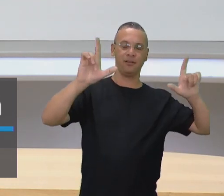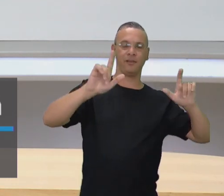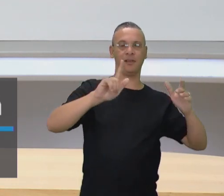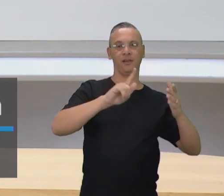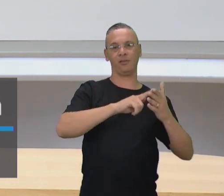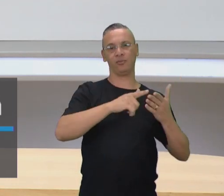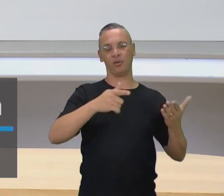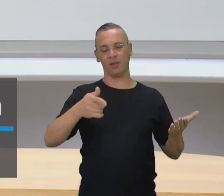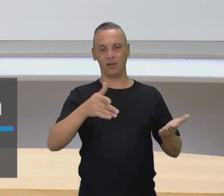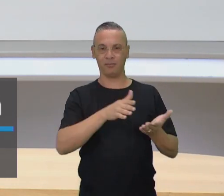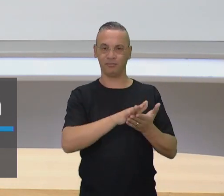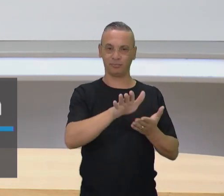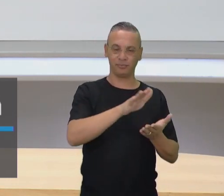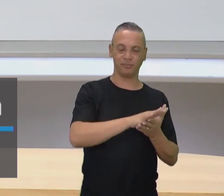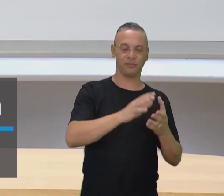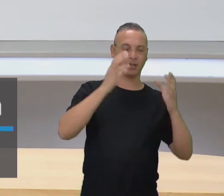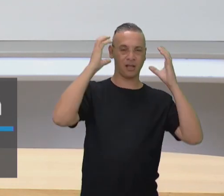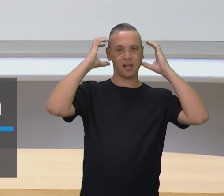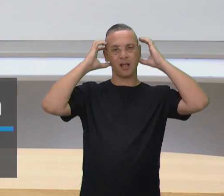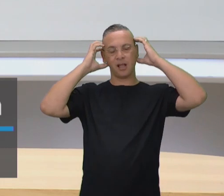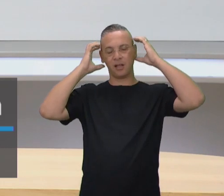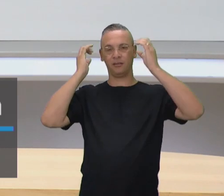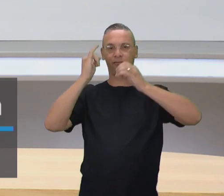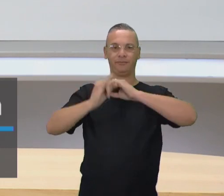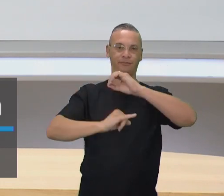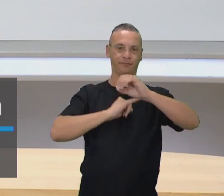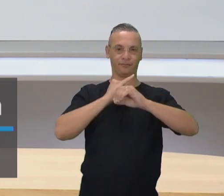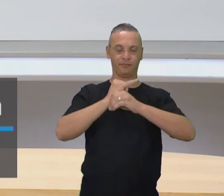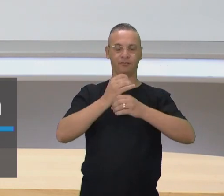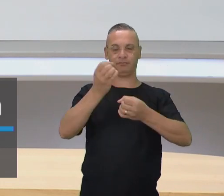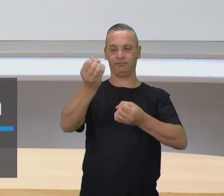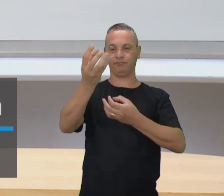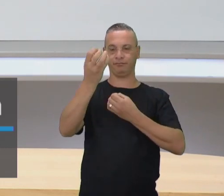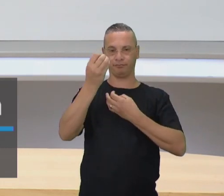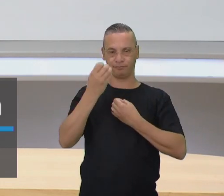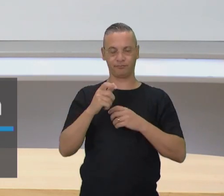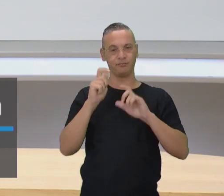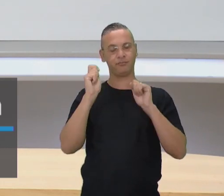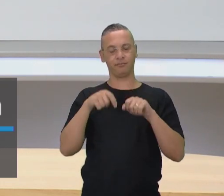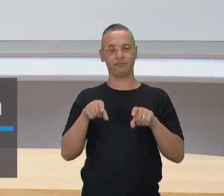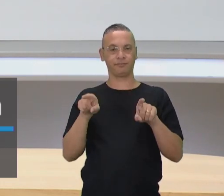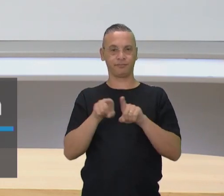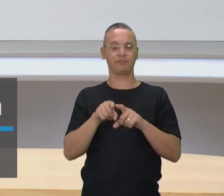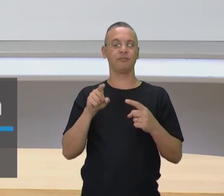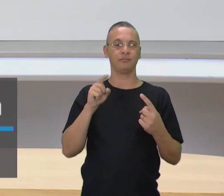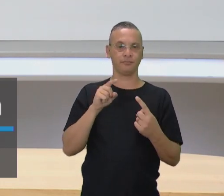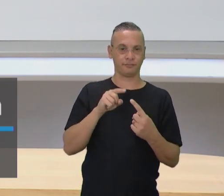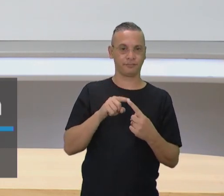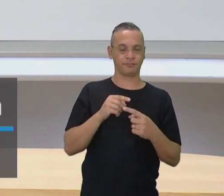seja impresso, seja pelo rádio, pela internet, no celular, blog, rede social,